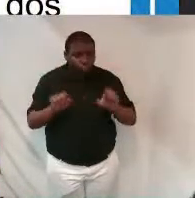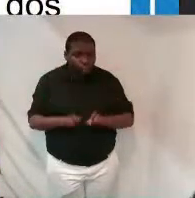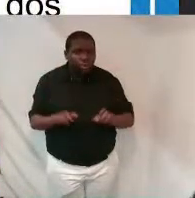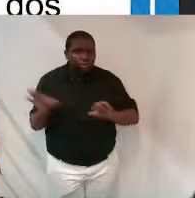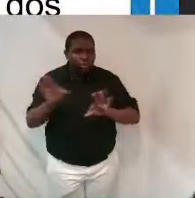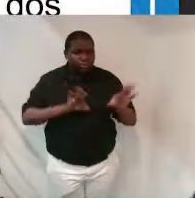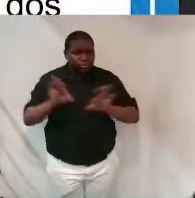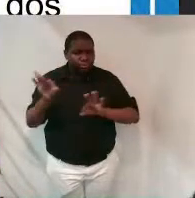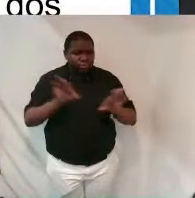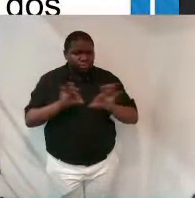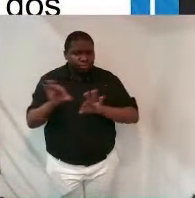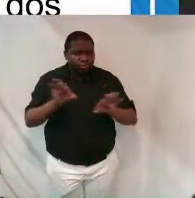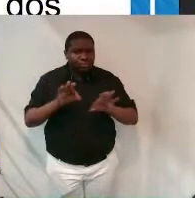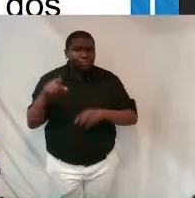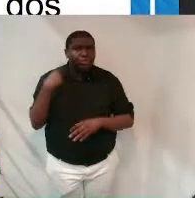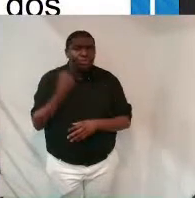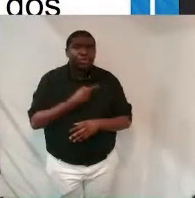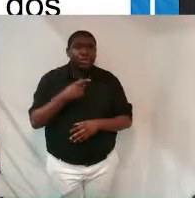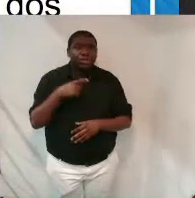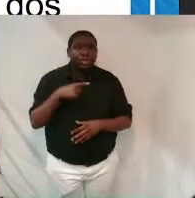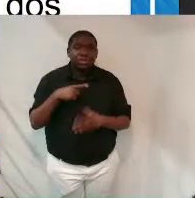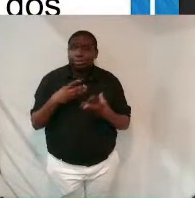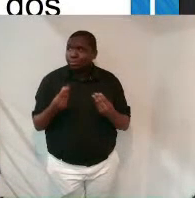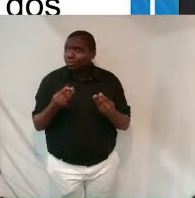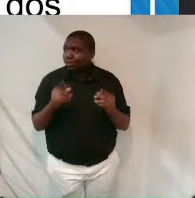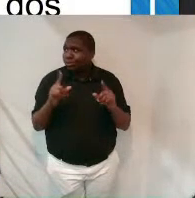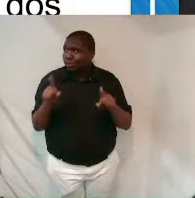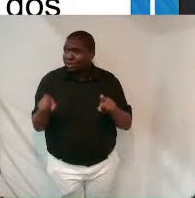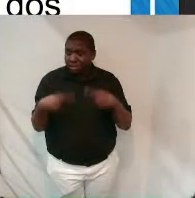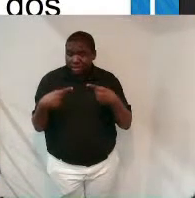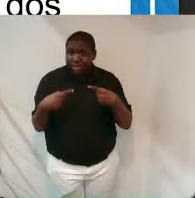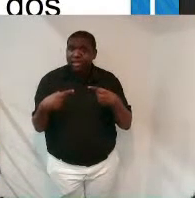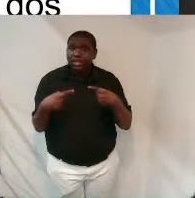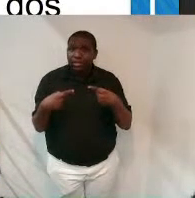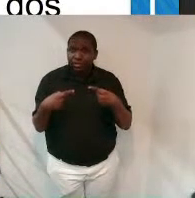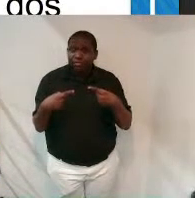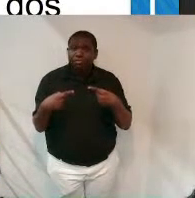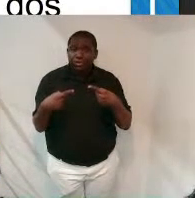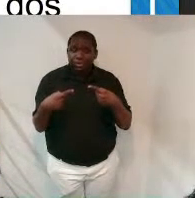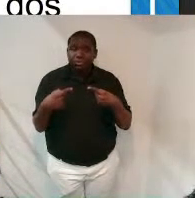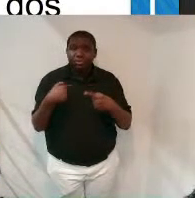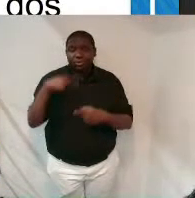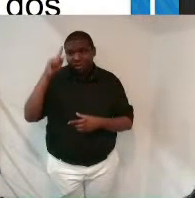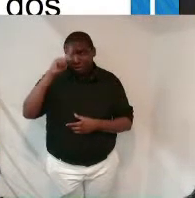estruturantes. Temos inúmeros desafios, sintetizo aqui alguns deles,